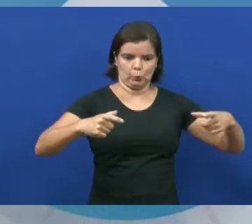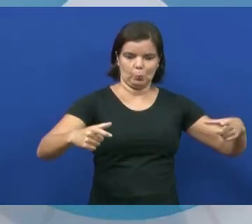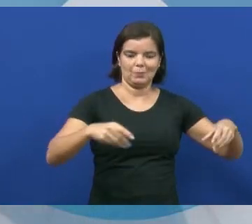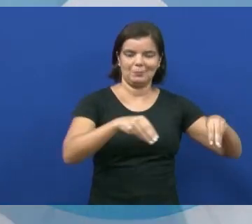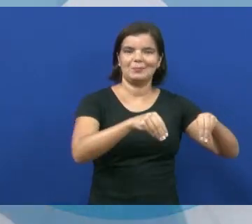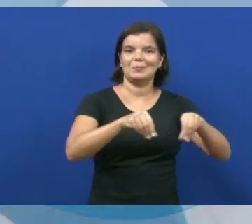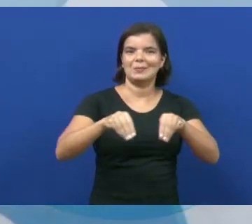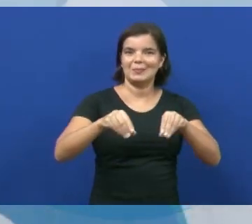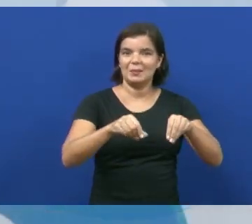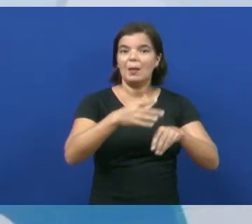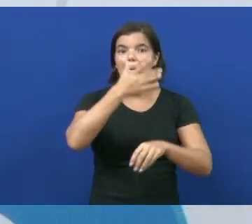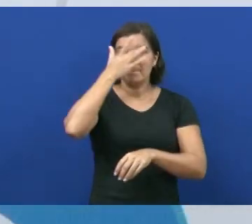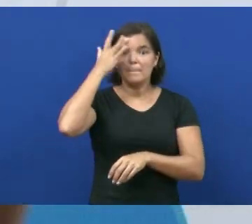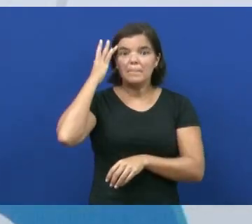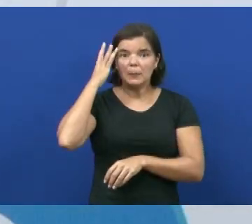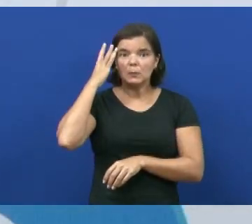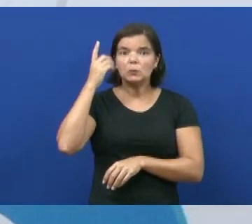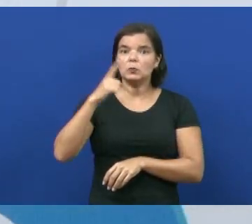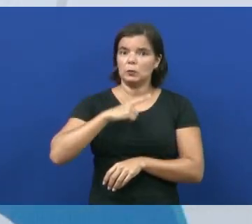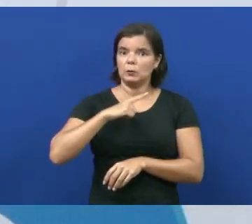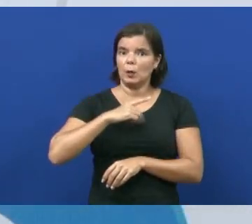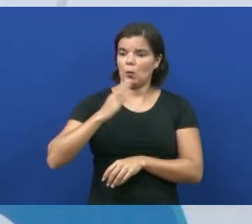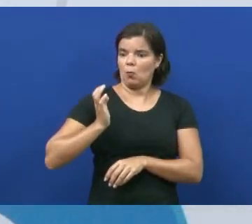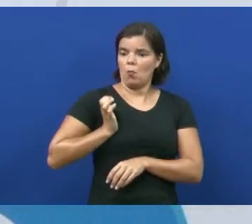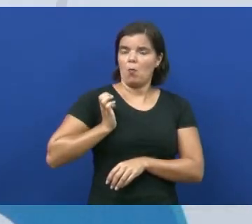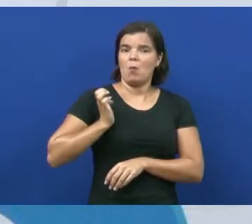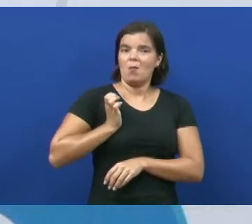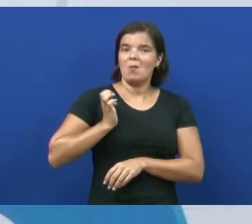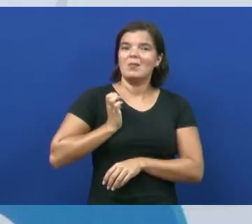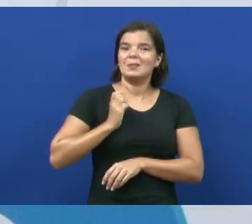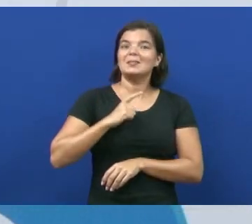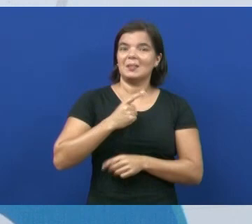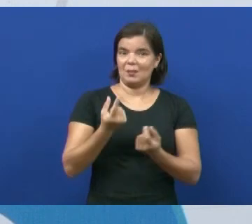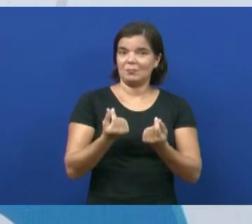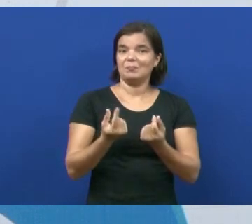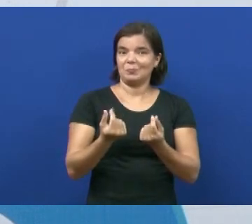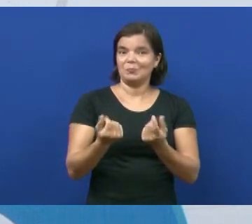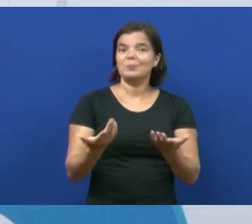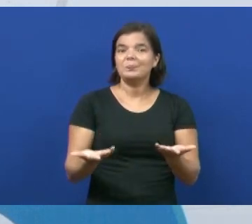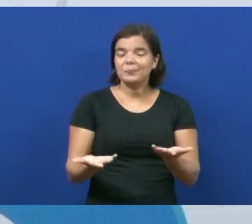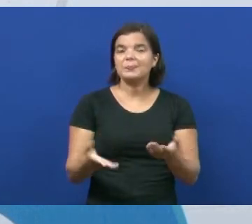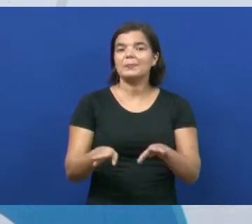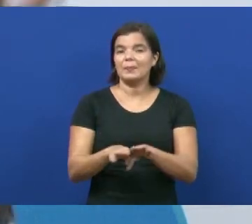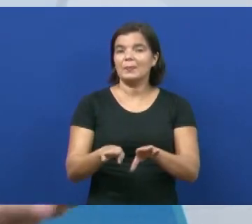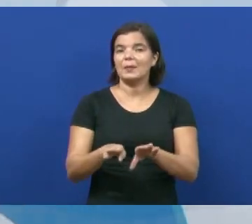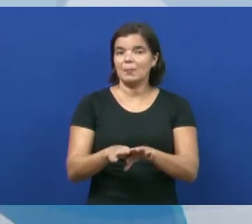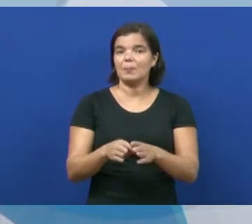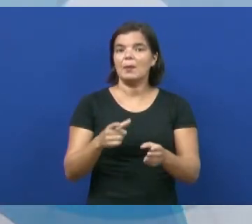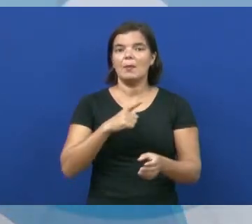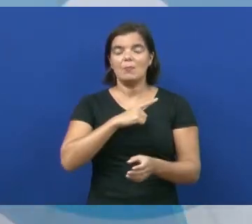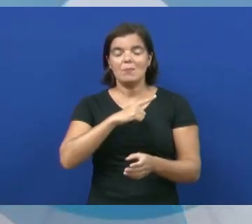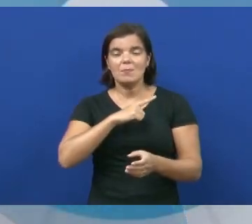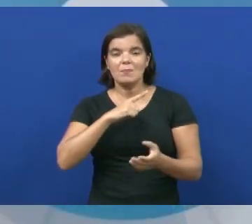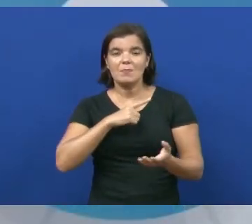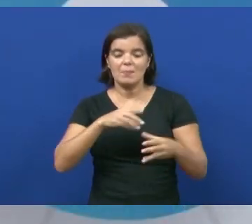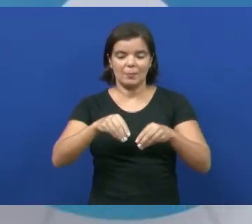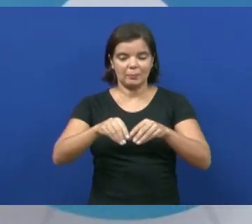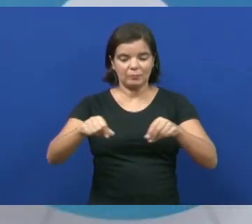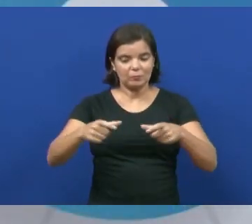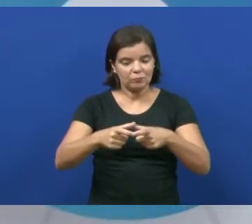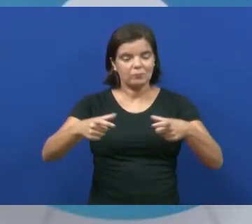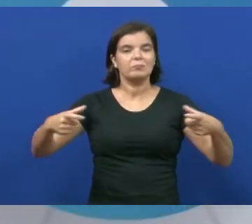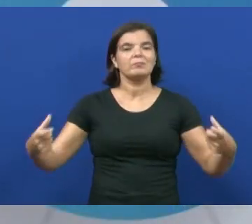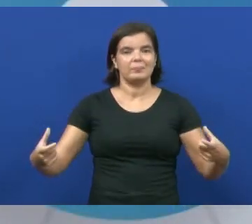eles são de pessoas que detêm o poder, ou seja, têm condições realmente, né, de ter